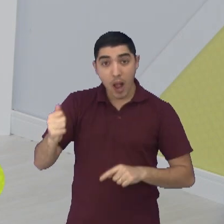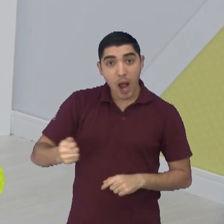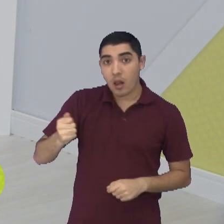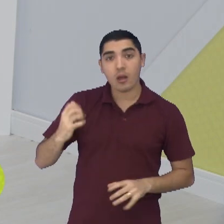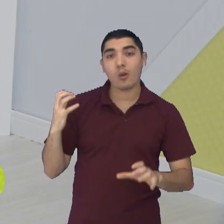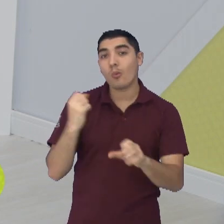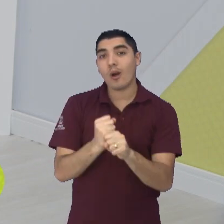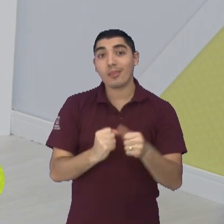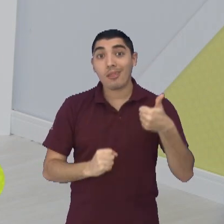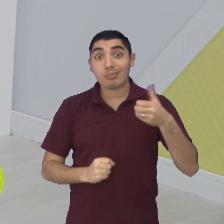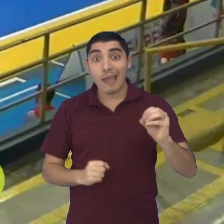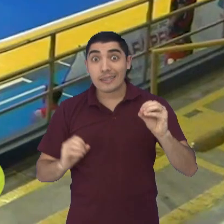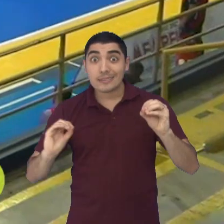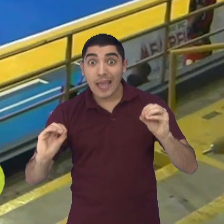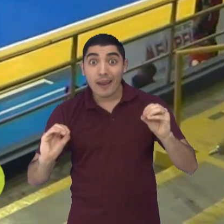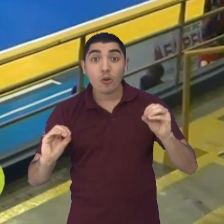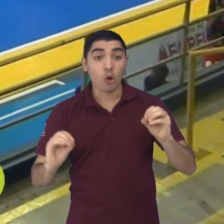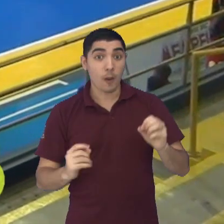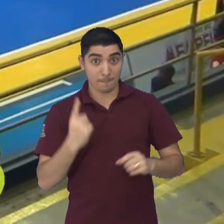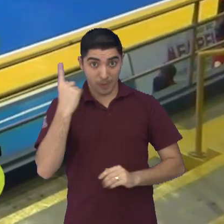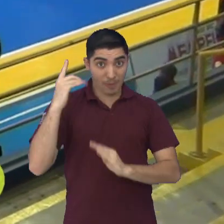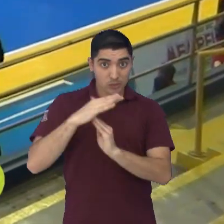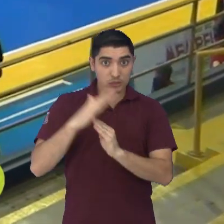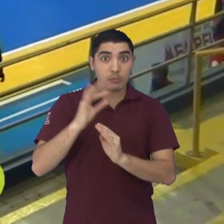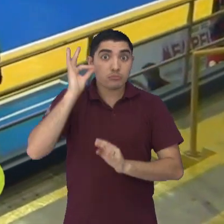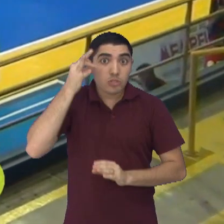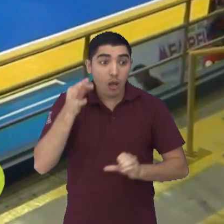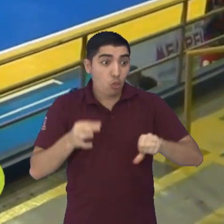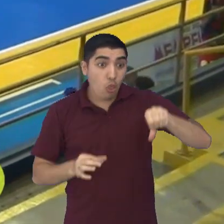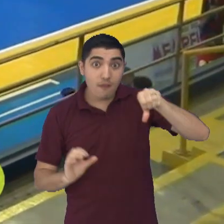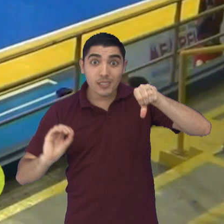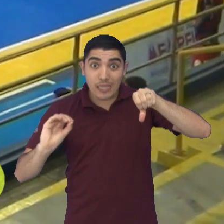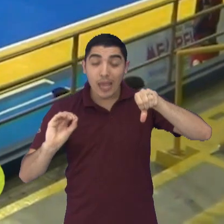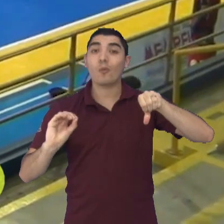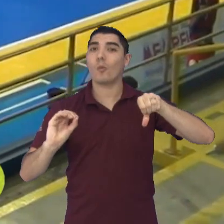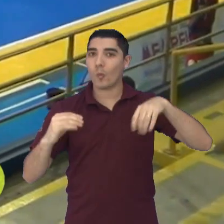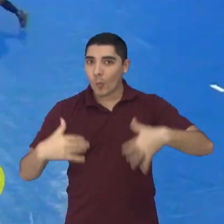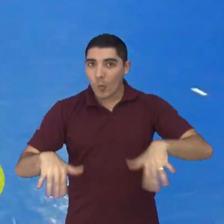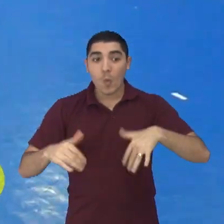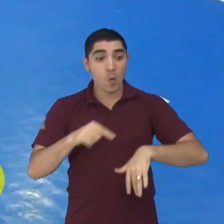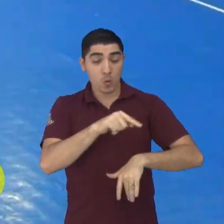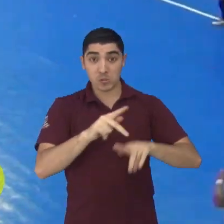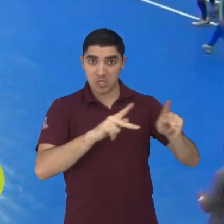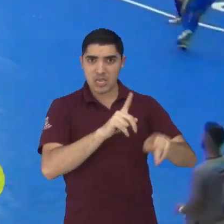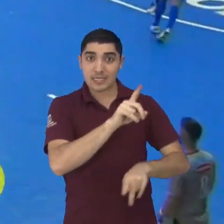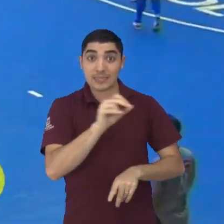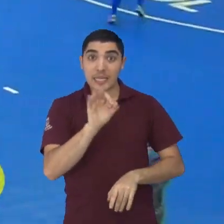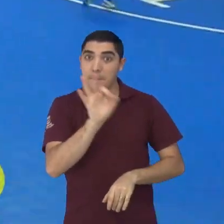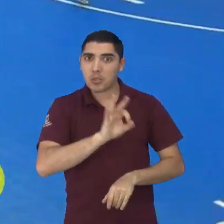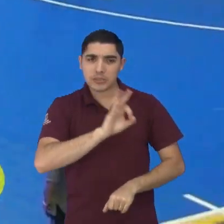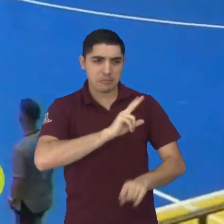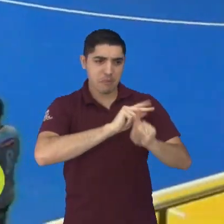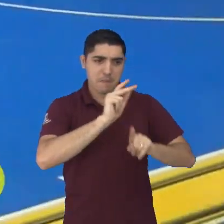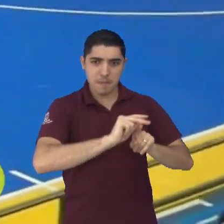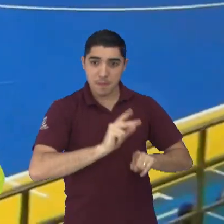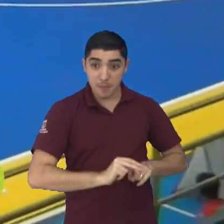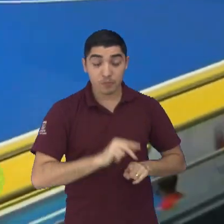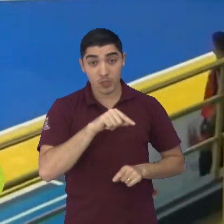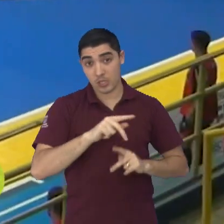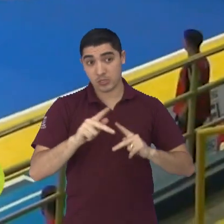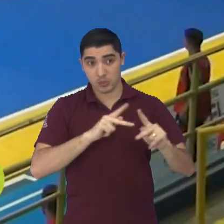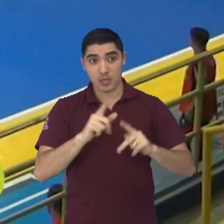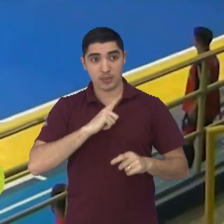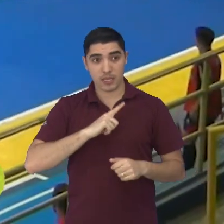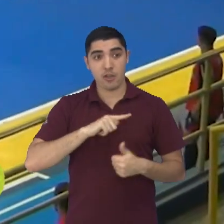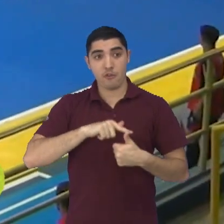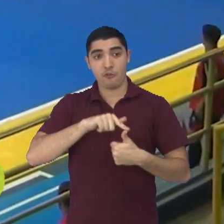sendo 9 só no primeiro tempo, e se mantém com 100% de aproveitamento na competição. Os gols do São José foram marcados por